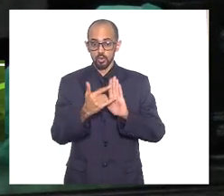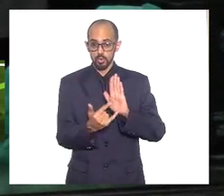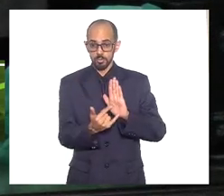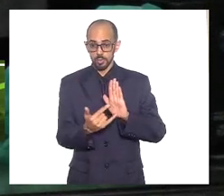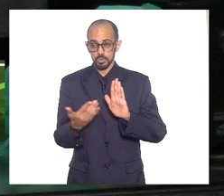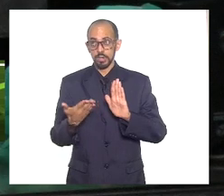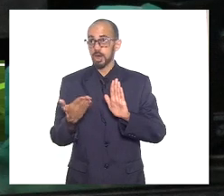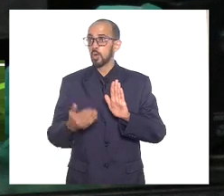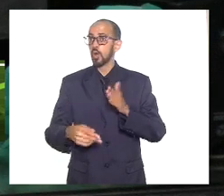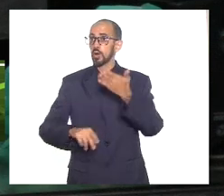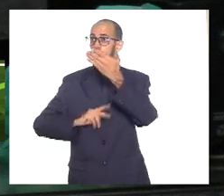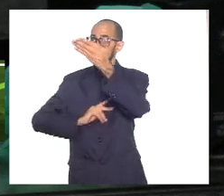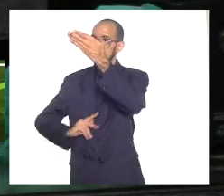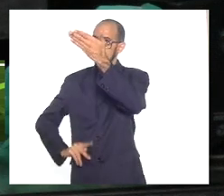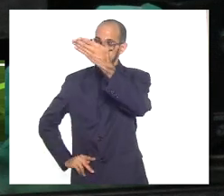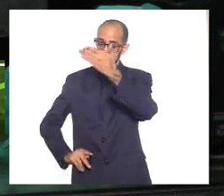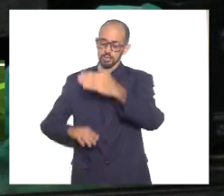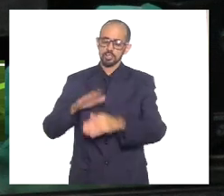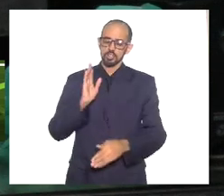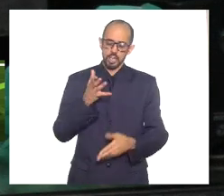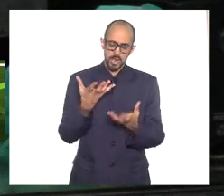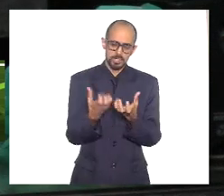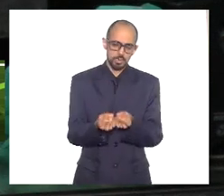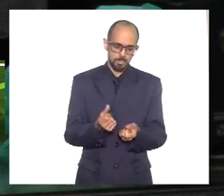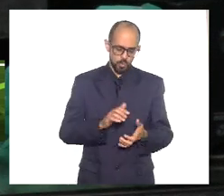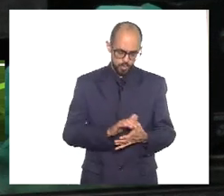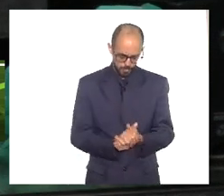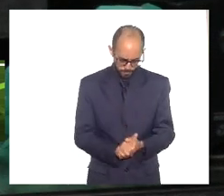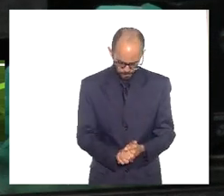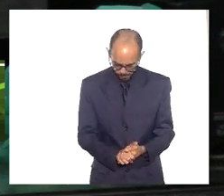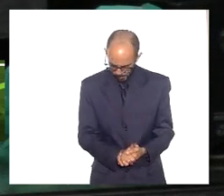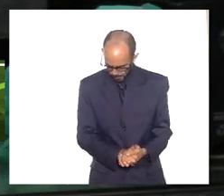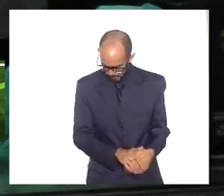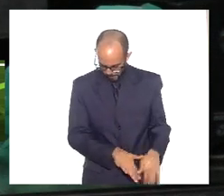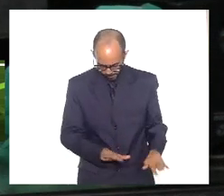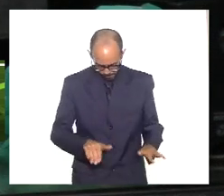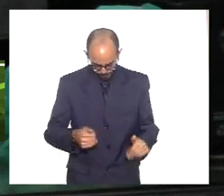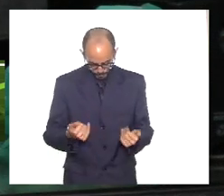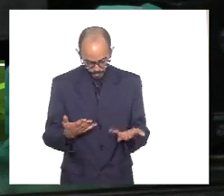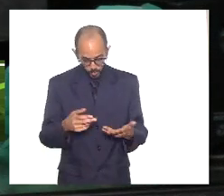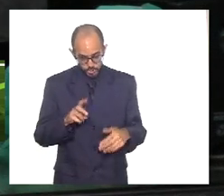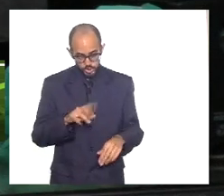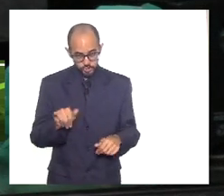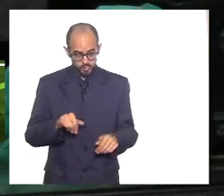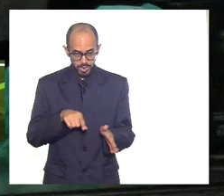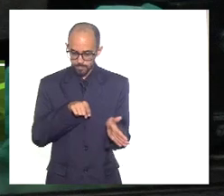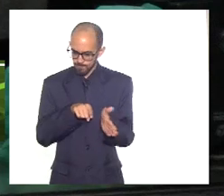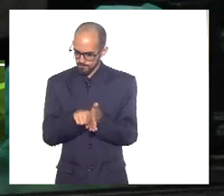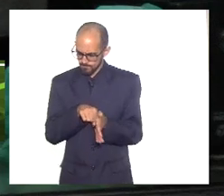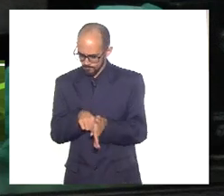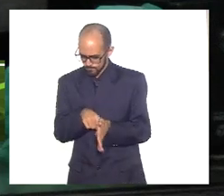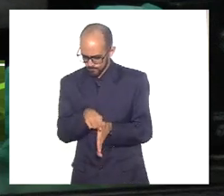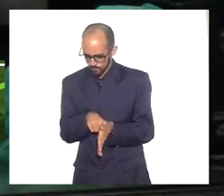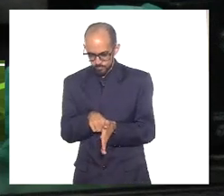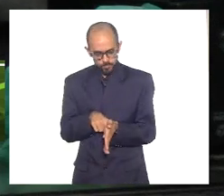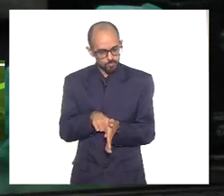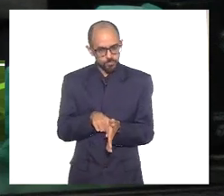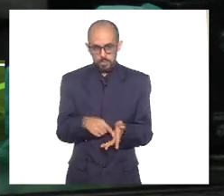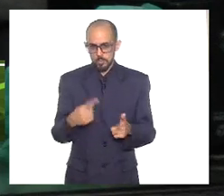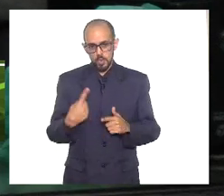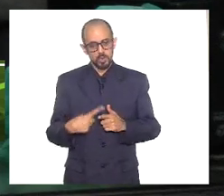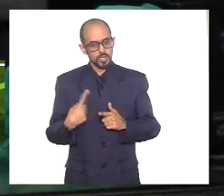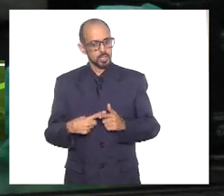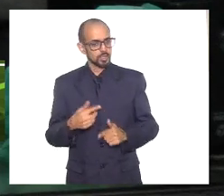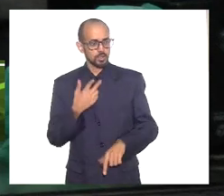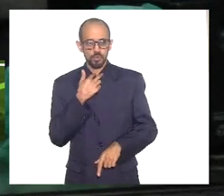nosso presidente, Márcio Canella. Então, a gente precisa passar um pente fino nisso, porque não pode